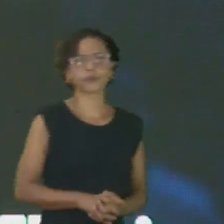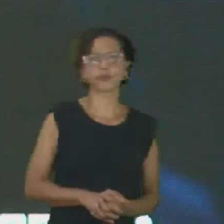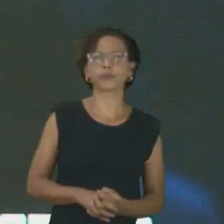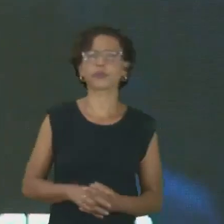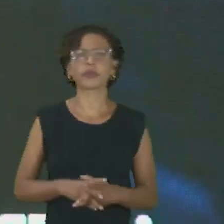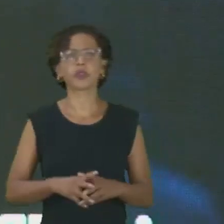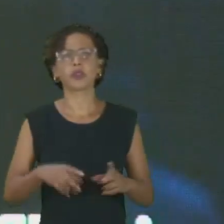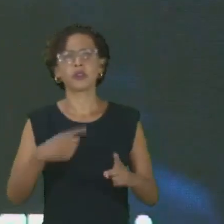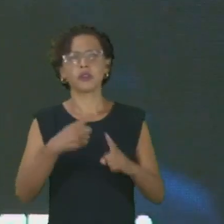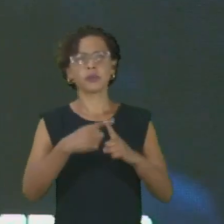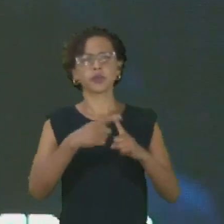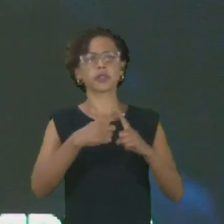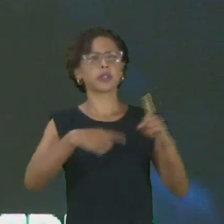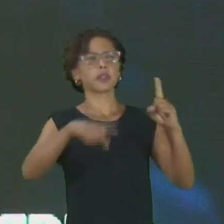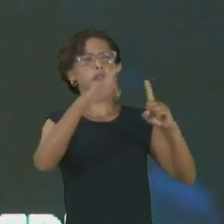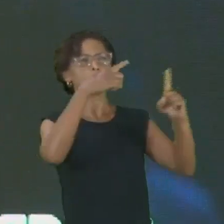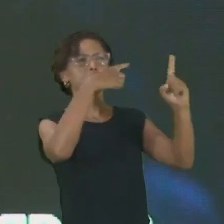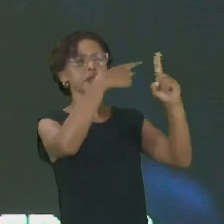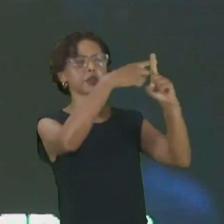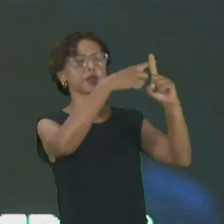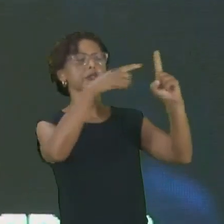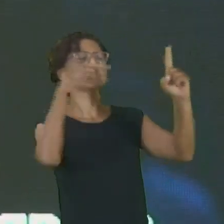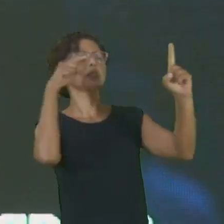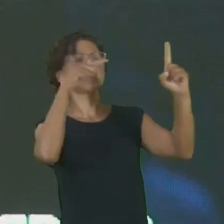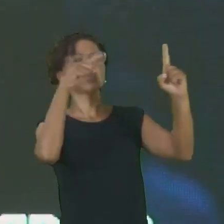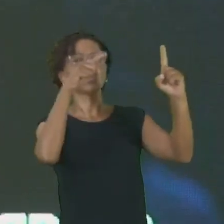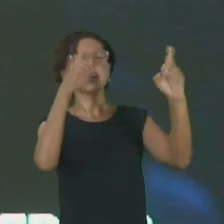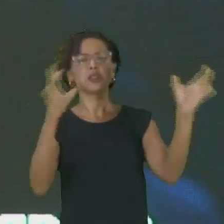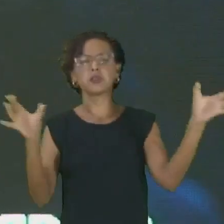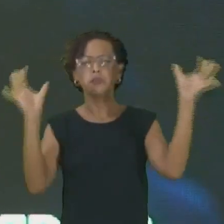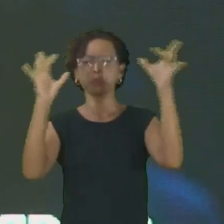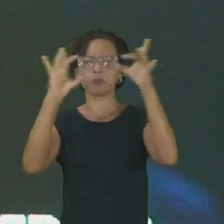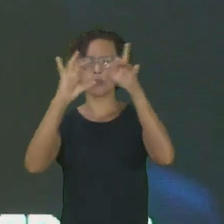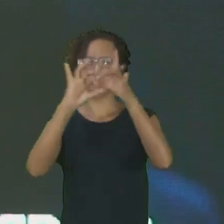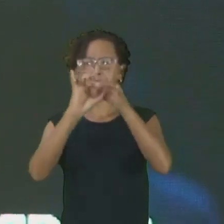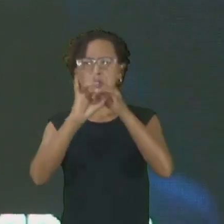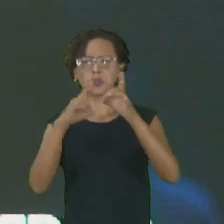Porque na cruz nós nos reconciliamos com Deus e com os homens.